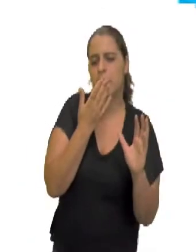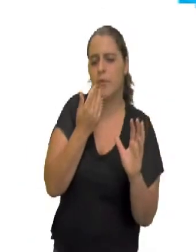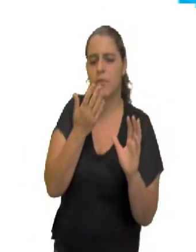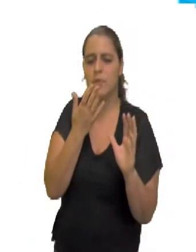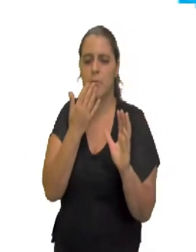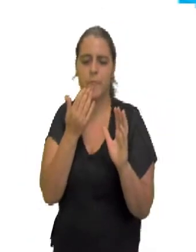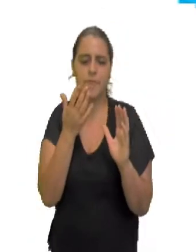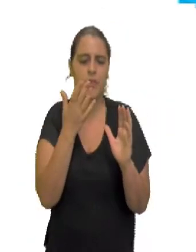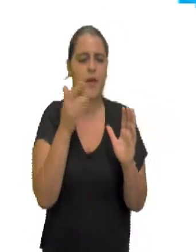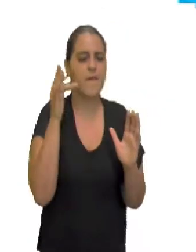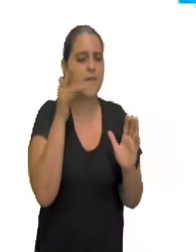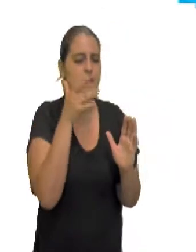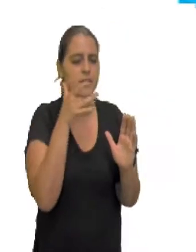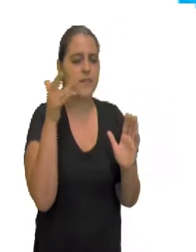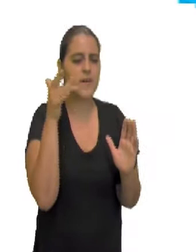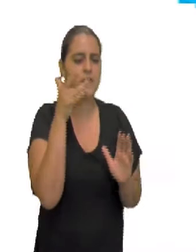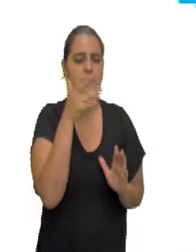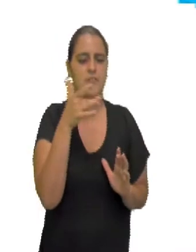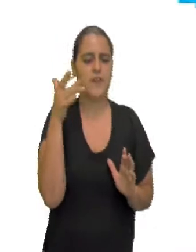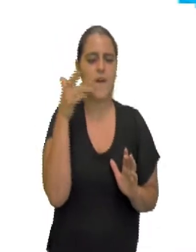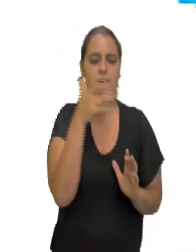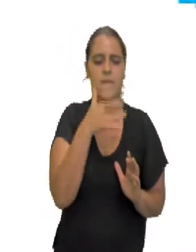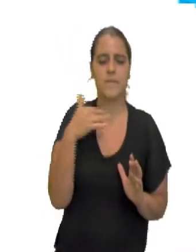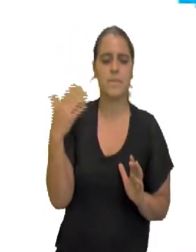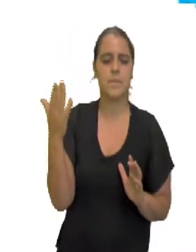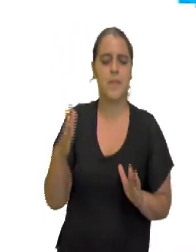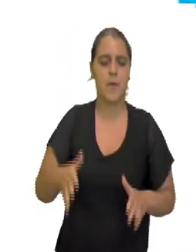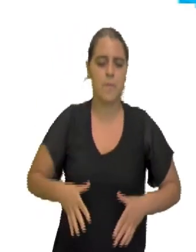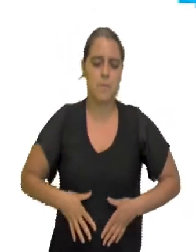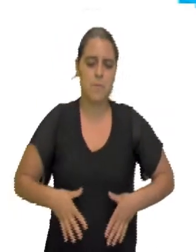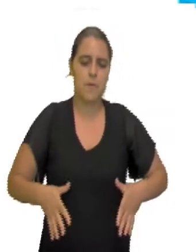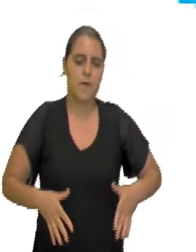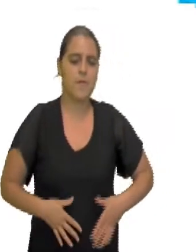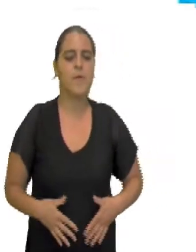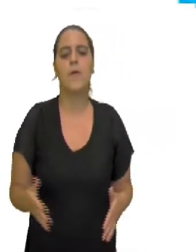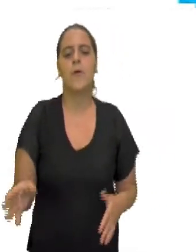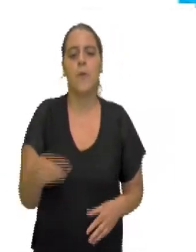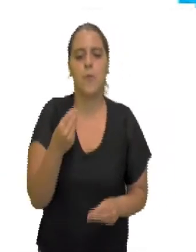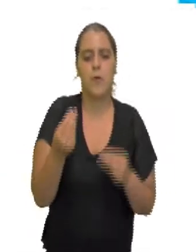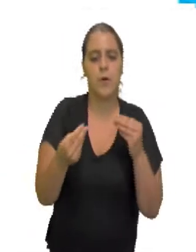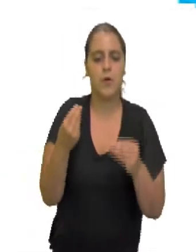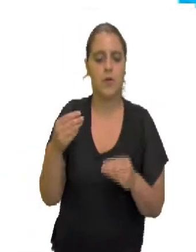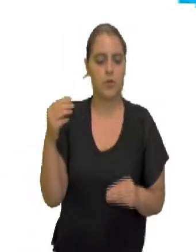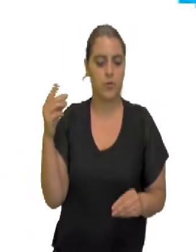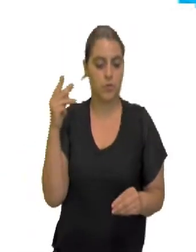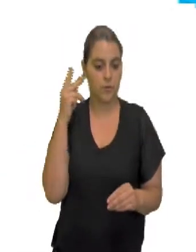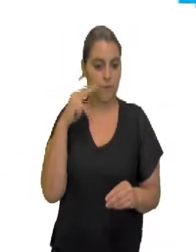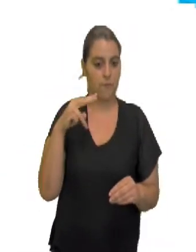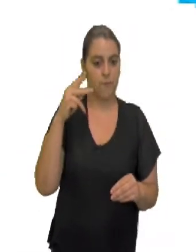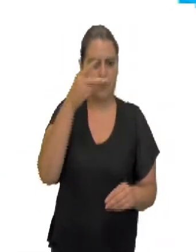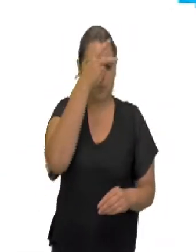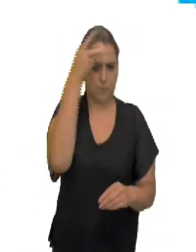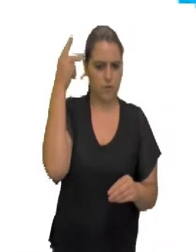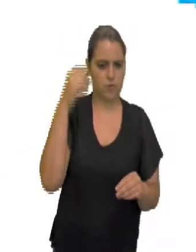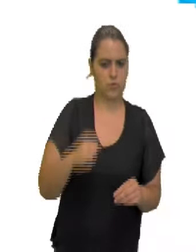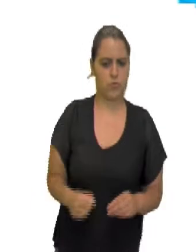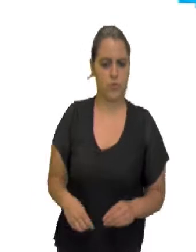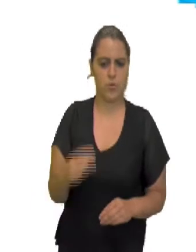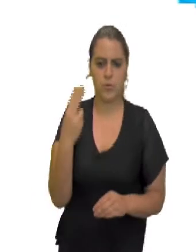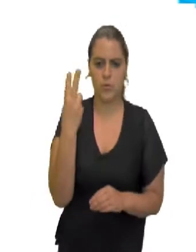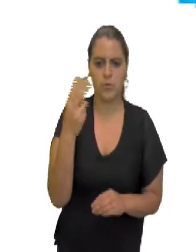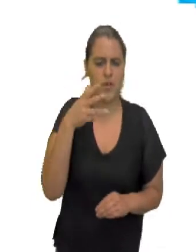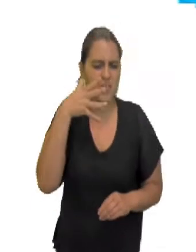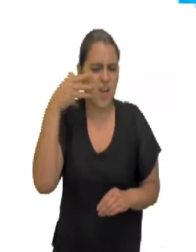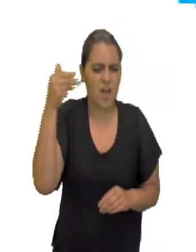de comidas fartas e gostosas, quando entrou uma pessoa com 2 gatos,